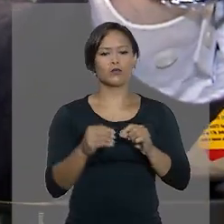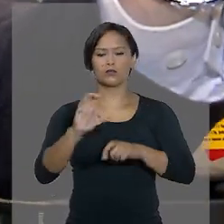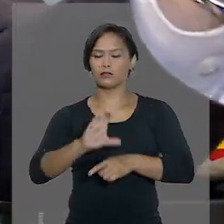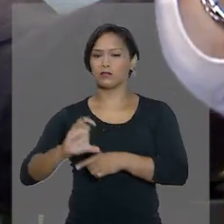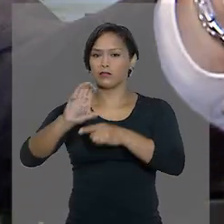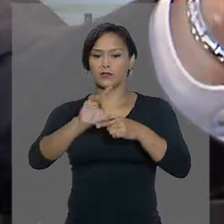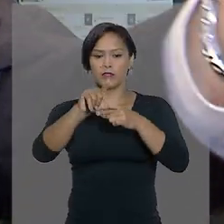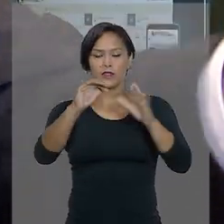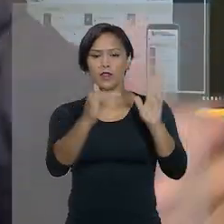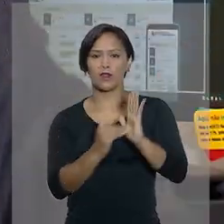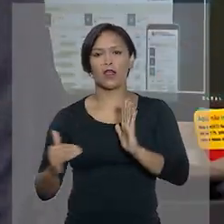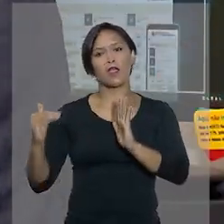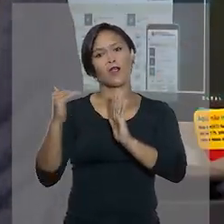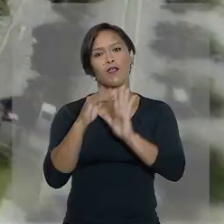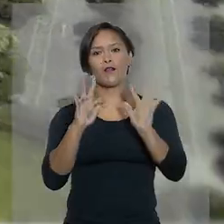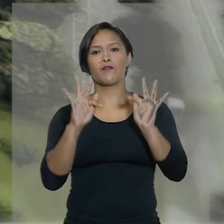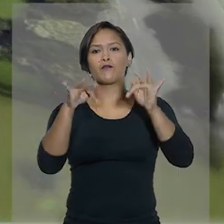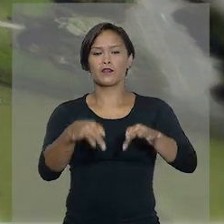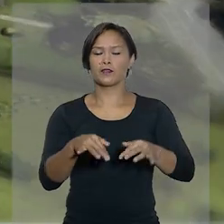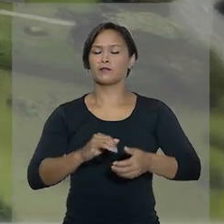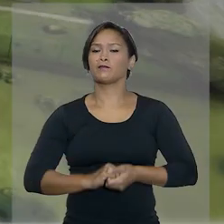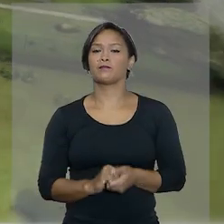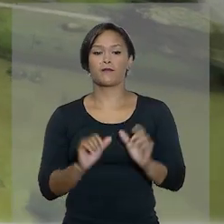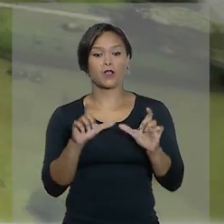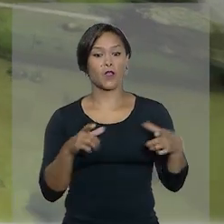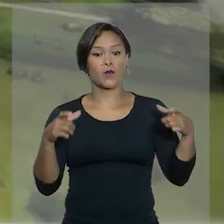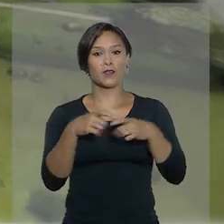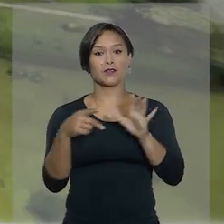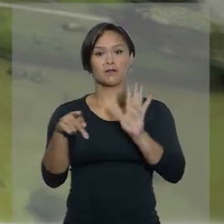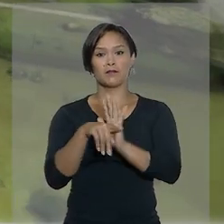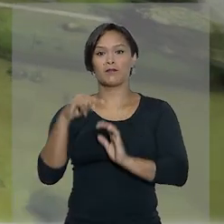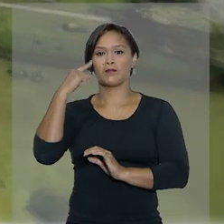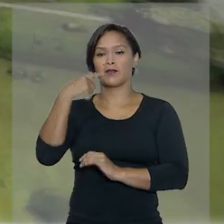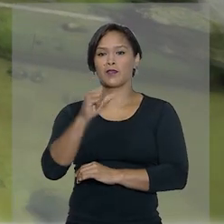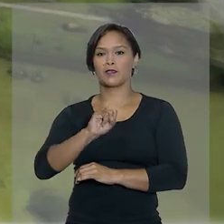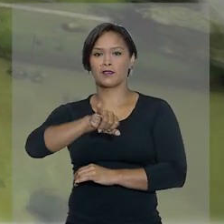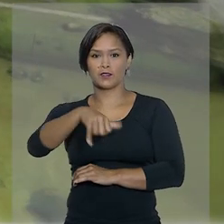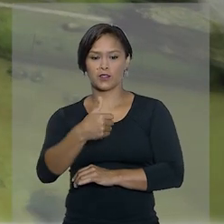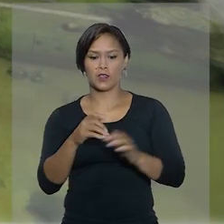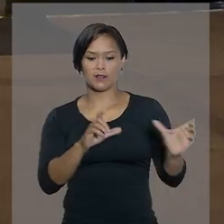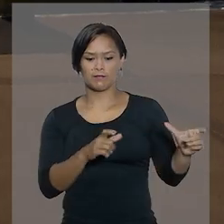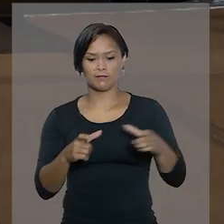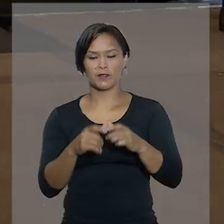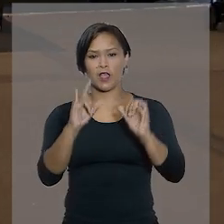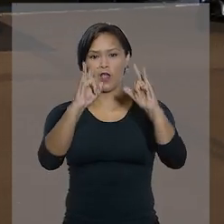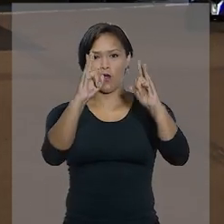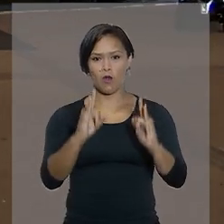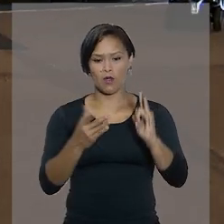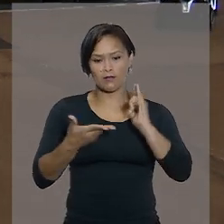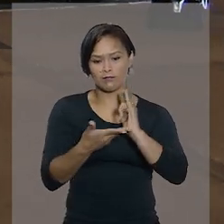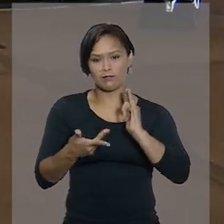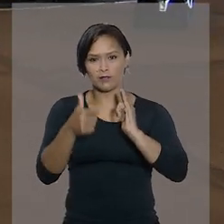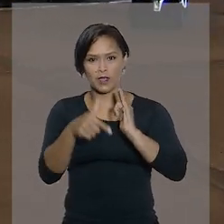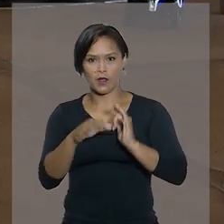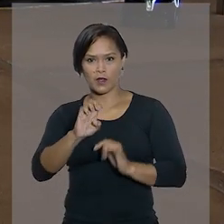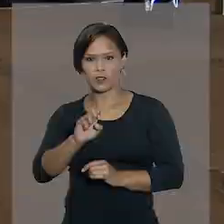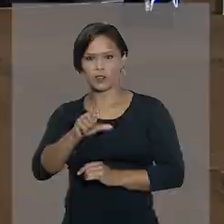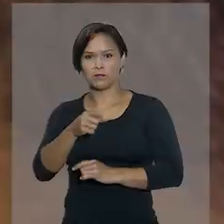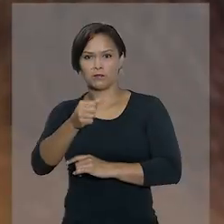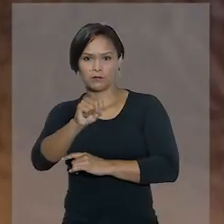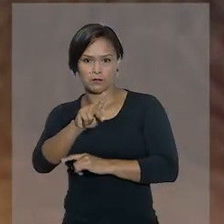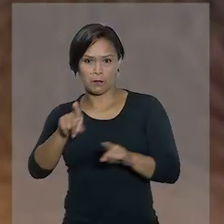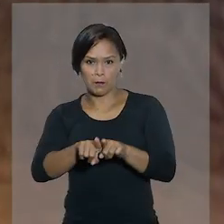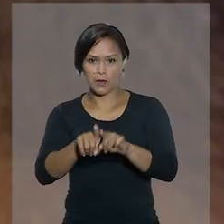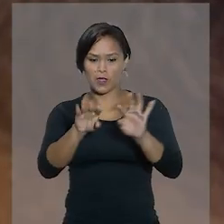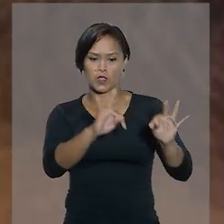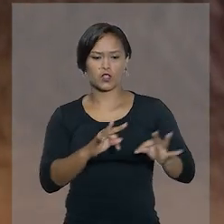Estado alcança a sua finalidade. O espaço do advogado do STJ está localizado no térreo do edifício dos plenários